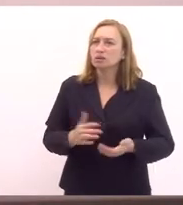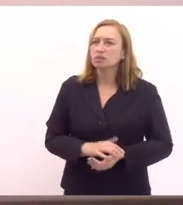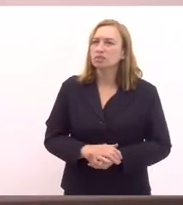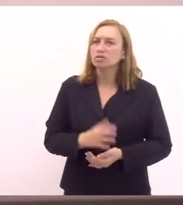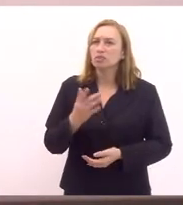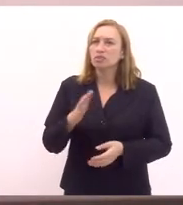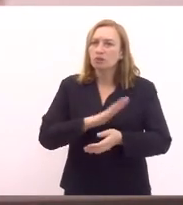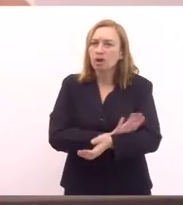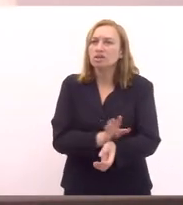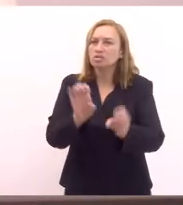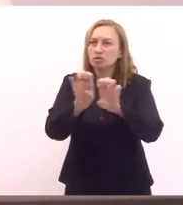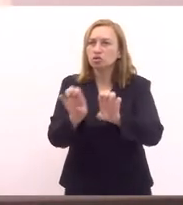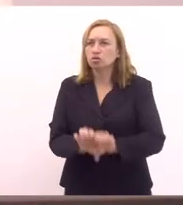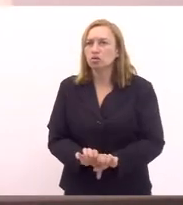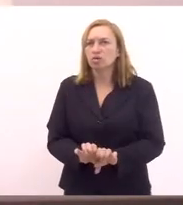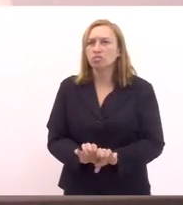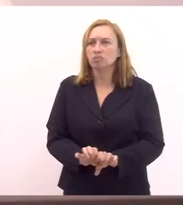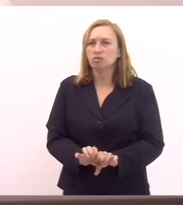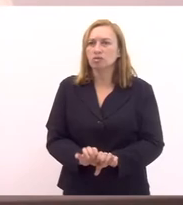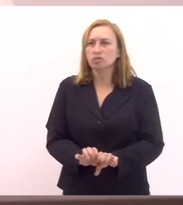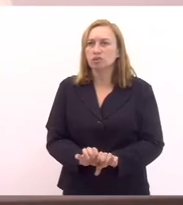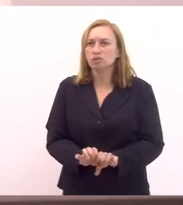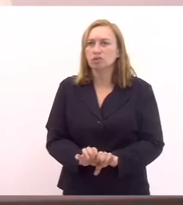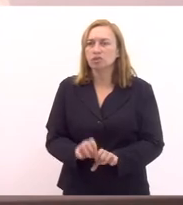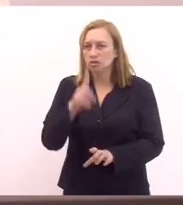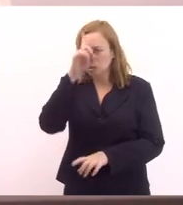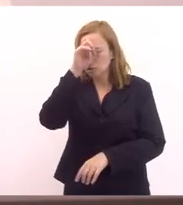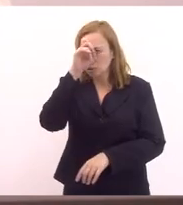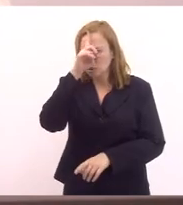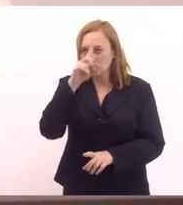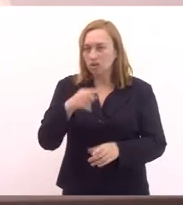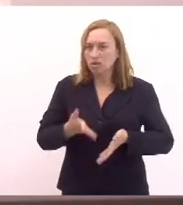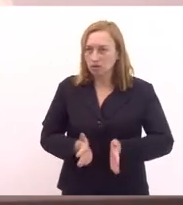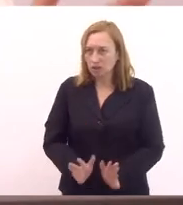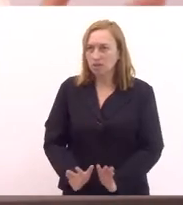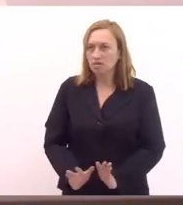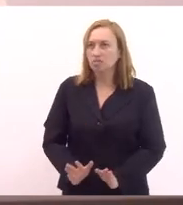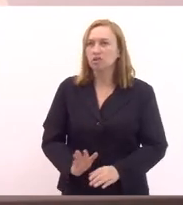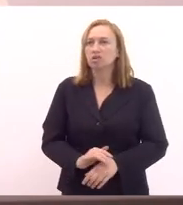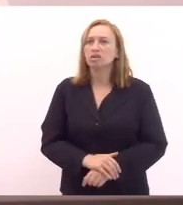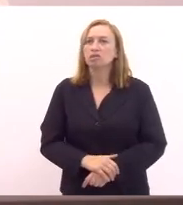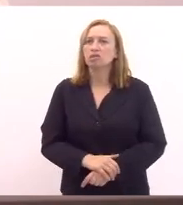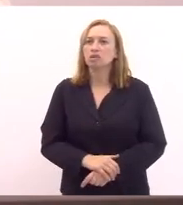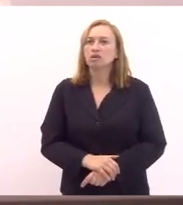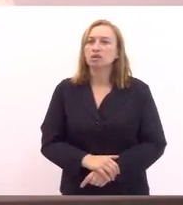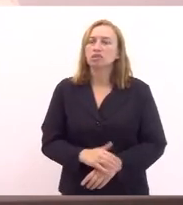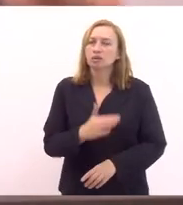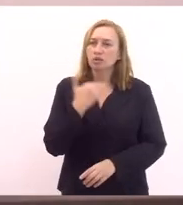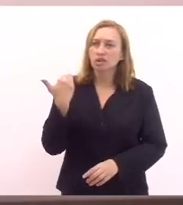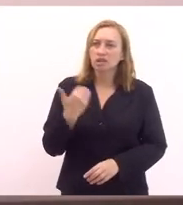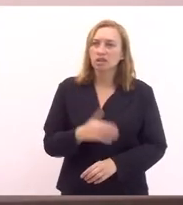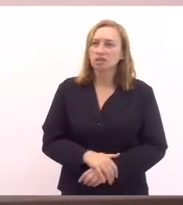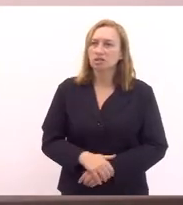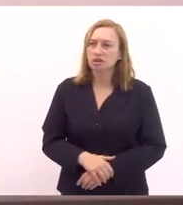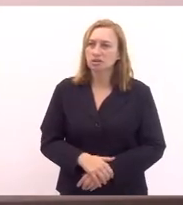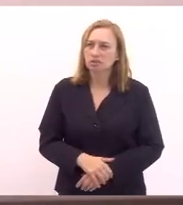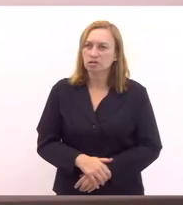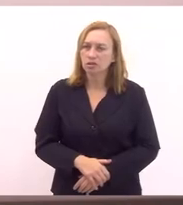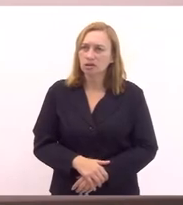e o racismo estrutural na maternidade no Nascimento na mortalidade